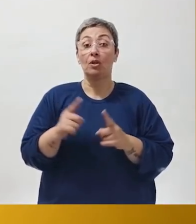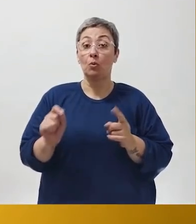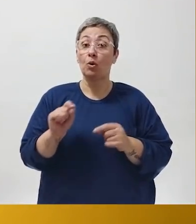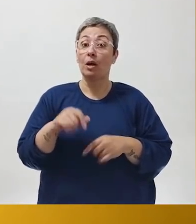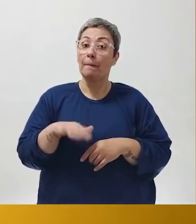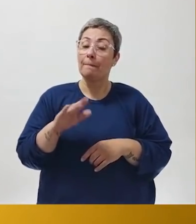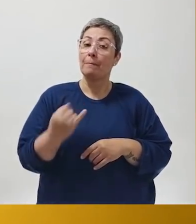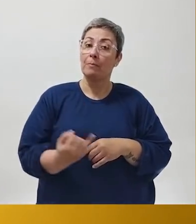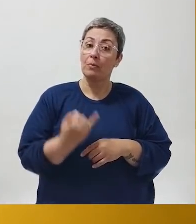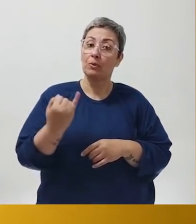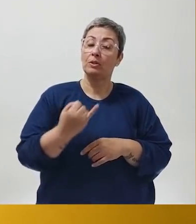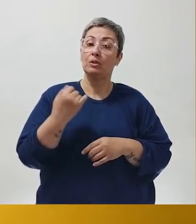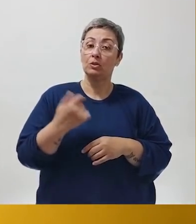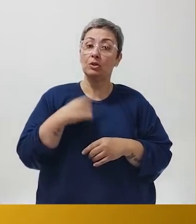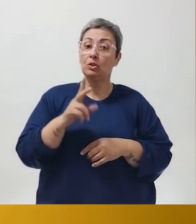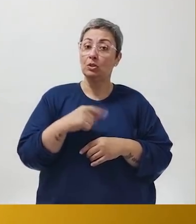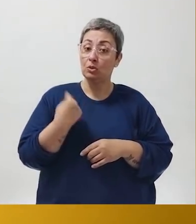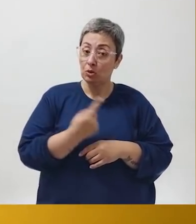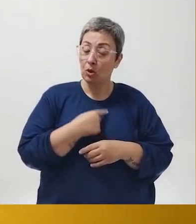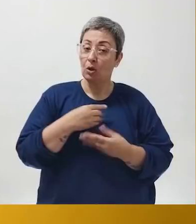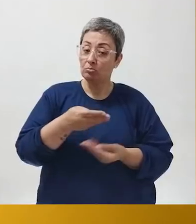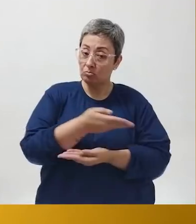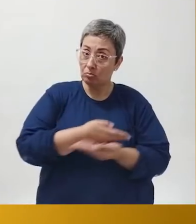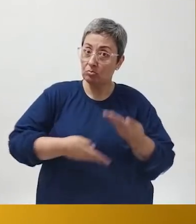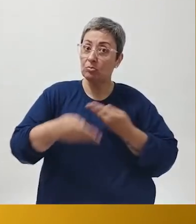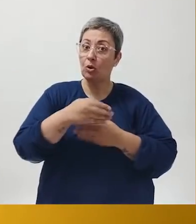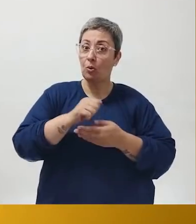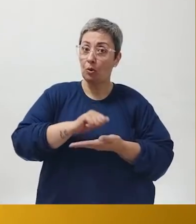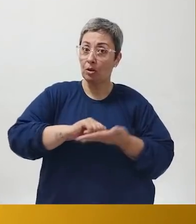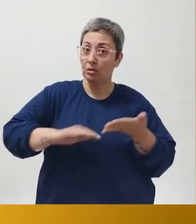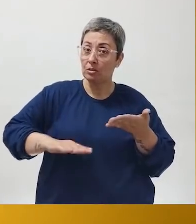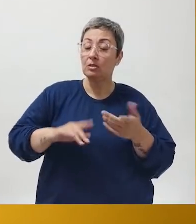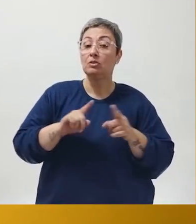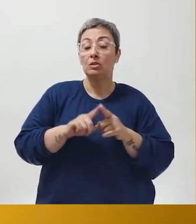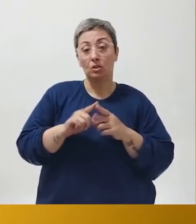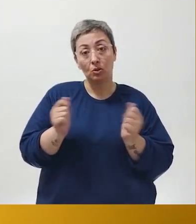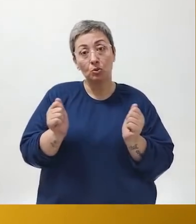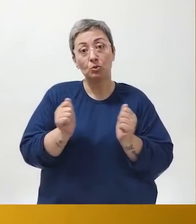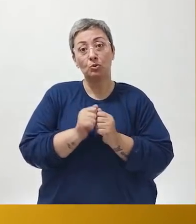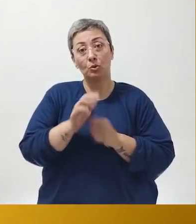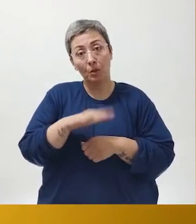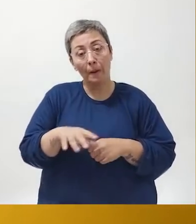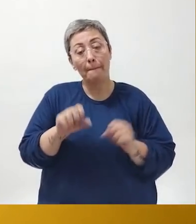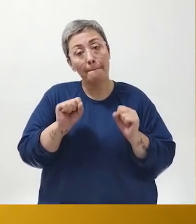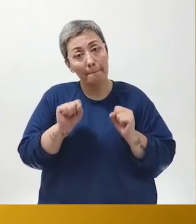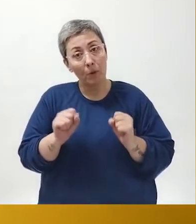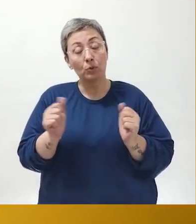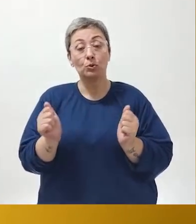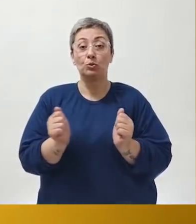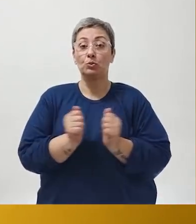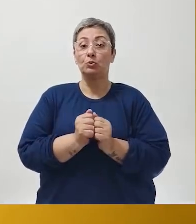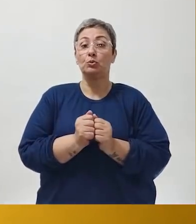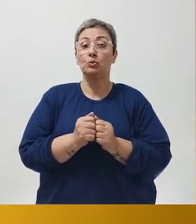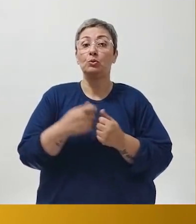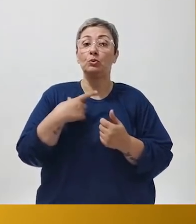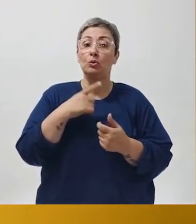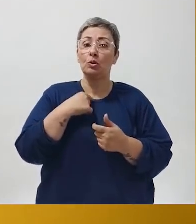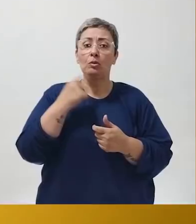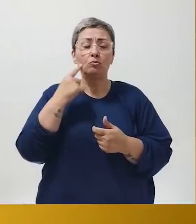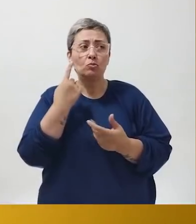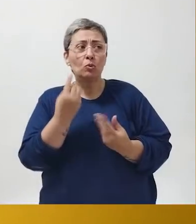do final, uma sílaba inicial, uma sílaba final, não. A abreviação é simplesmente o processo de redução. Como a